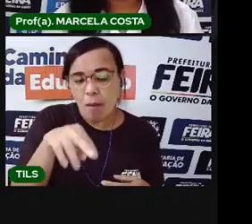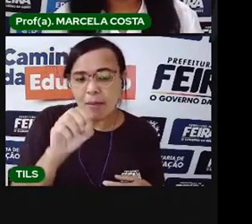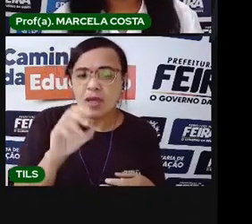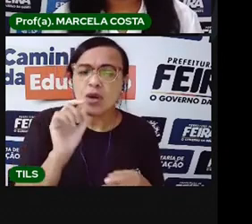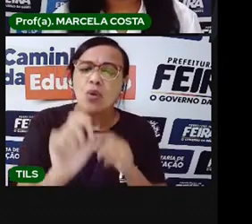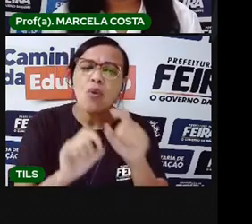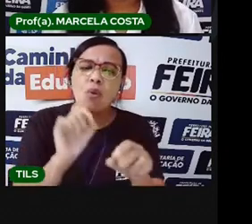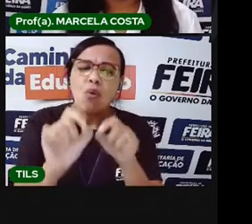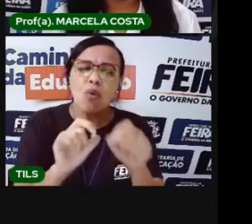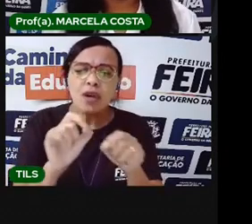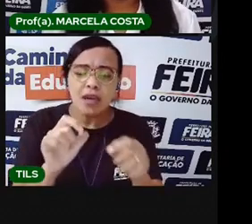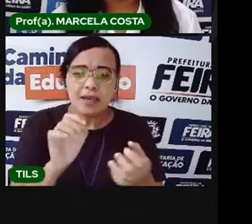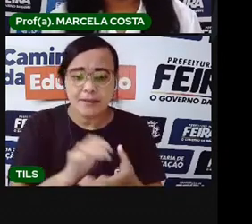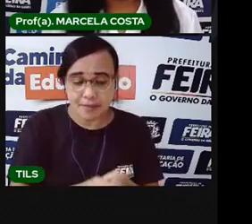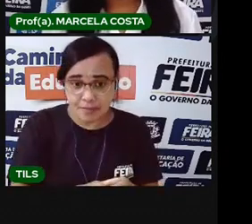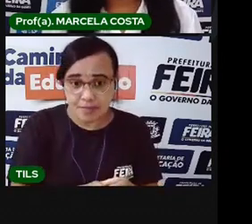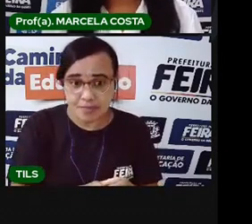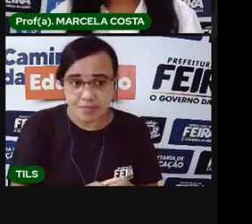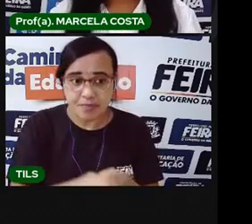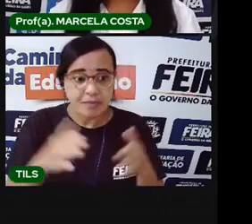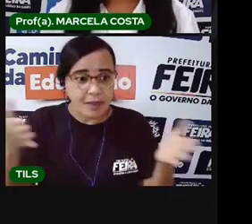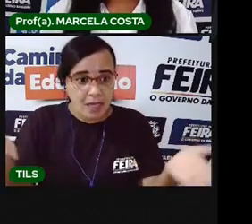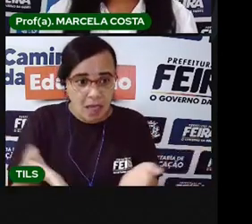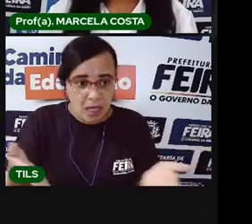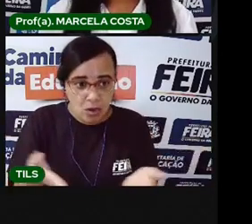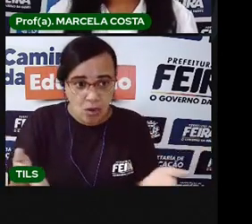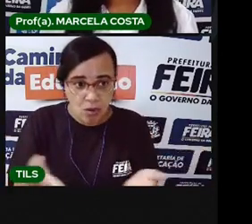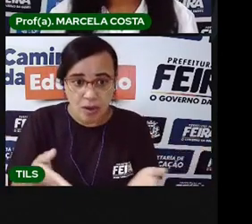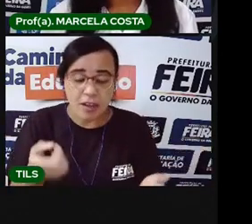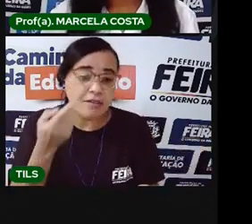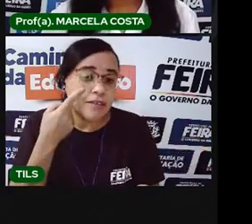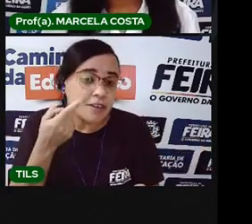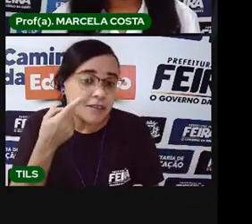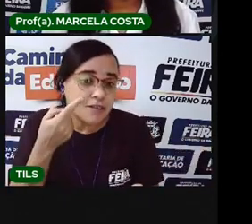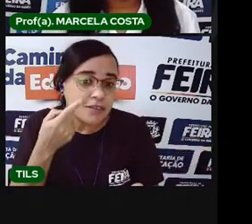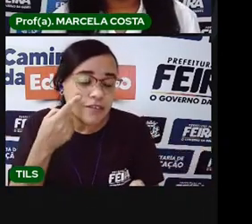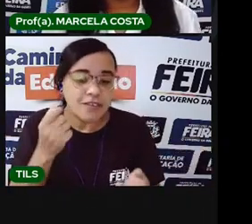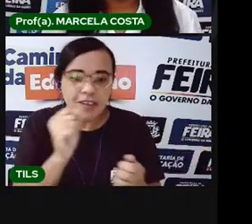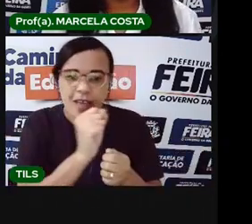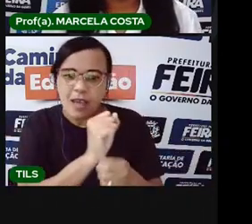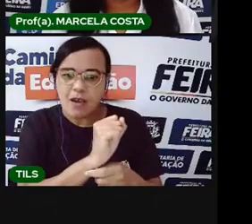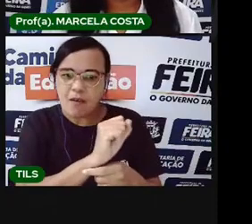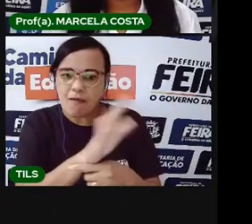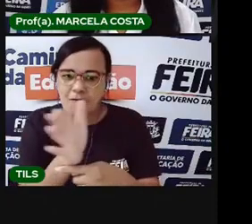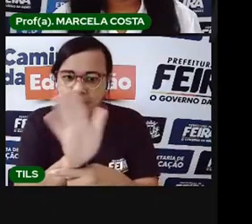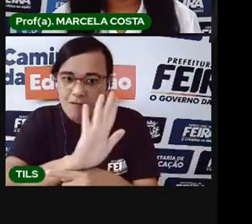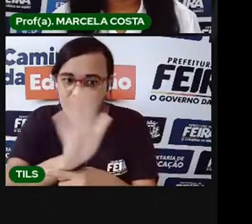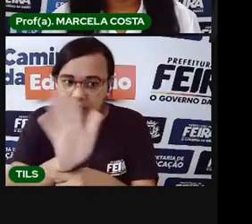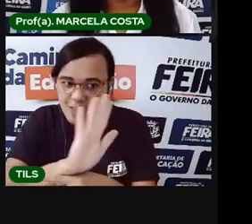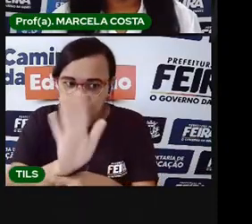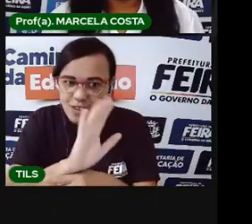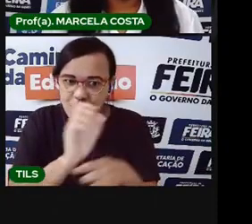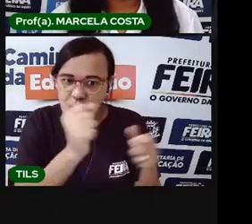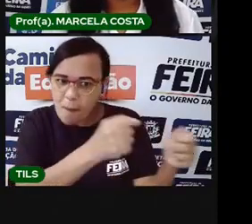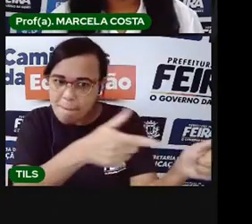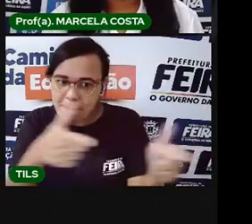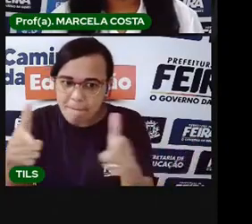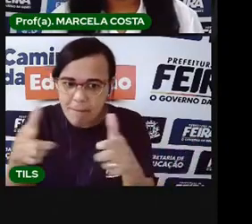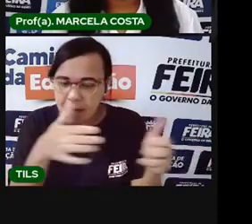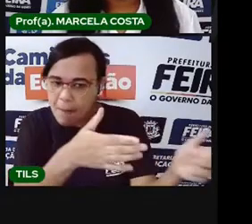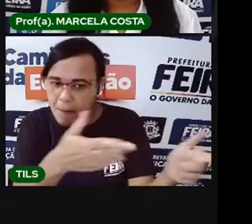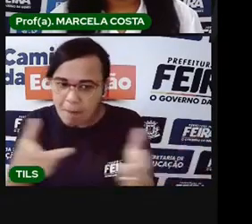Quem canta ele é o cantor Toquinho. Agora, crianças, a gente vai ver a apresentação dessa música no teatro